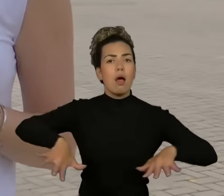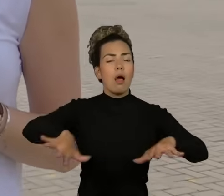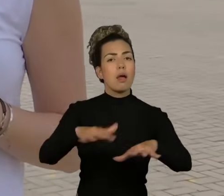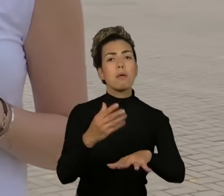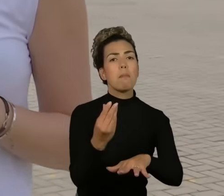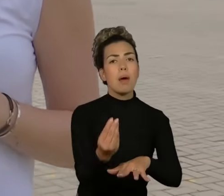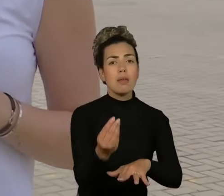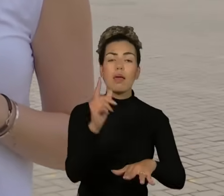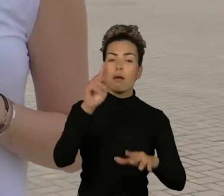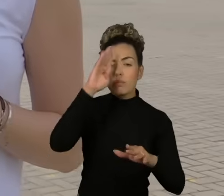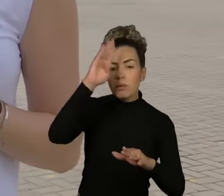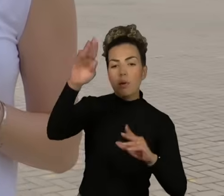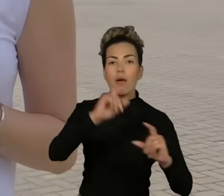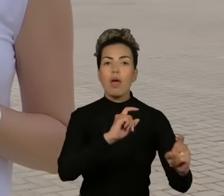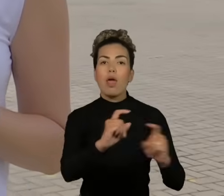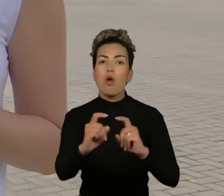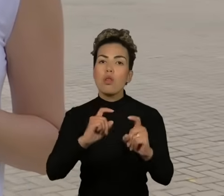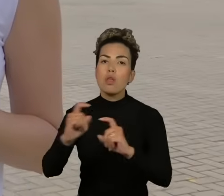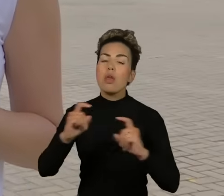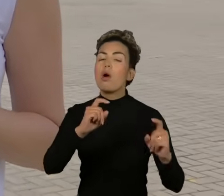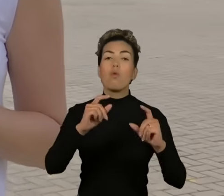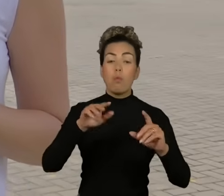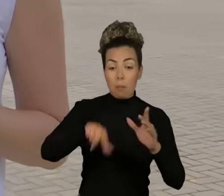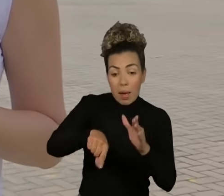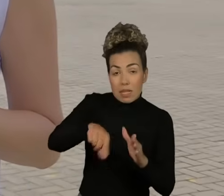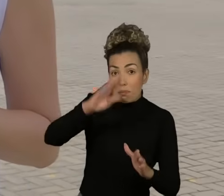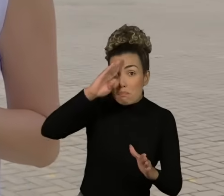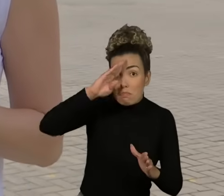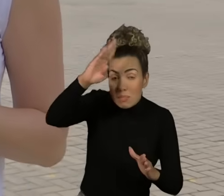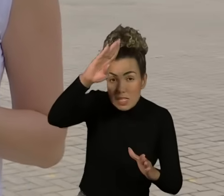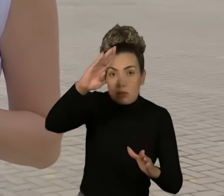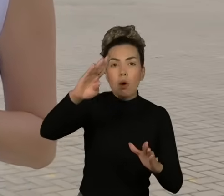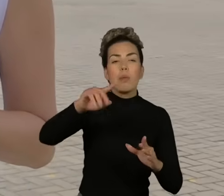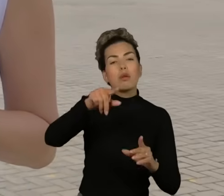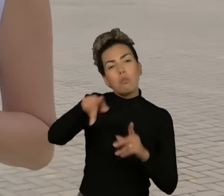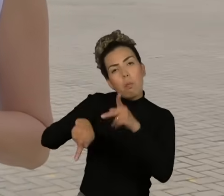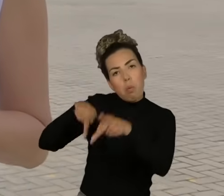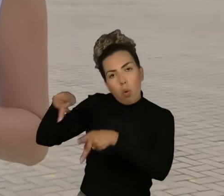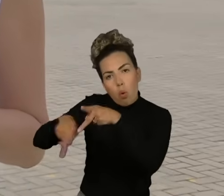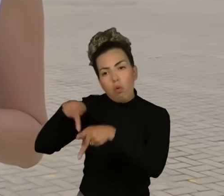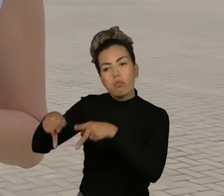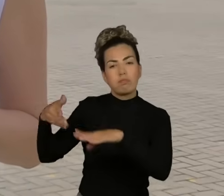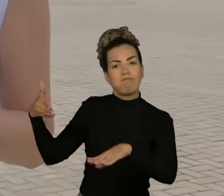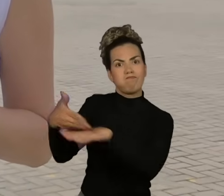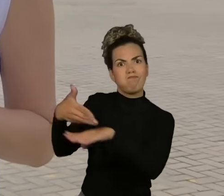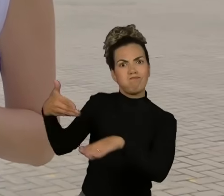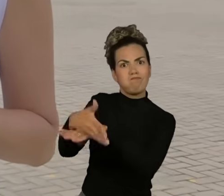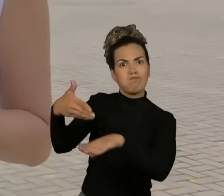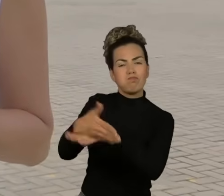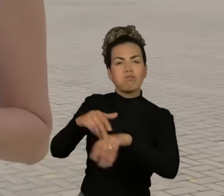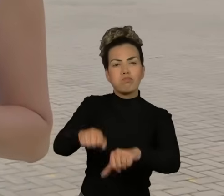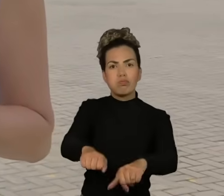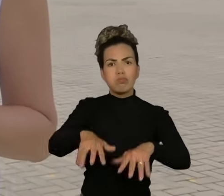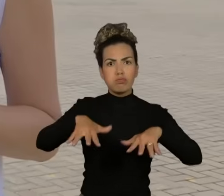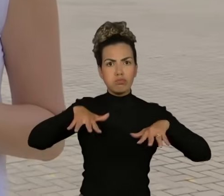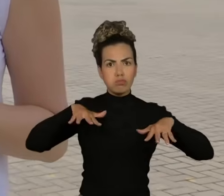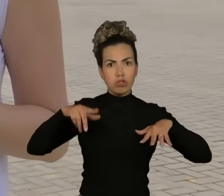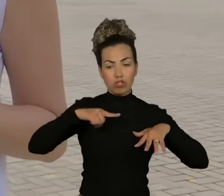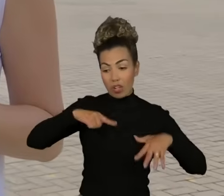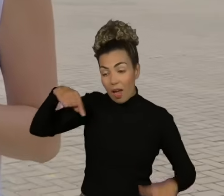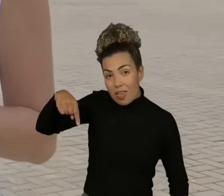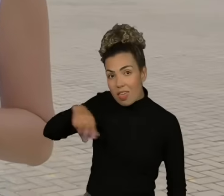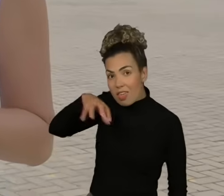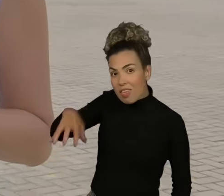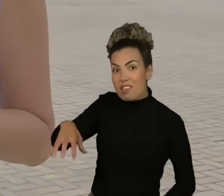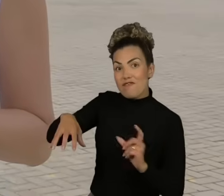Conferência do Clima. Será o ponto de encontro, principalmente da sociedade civil. Faz parte da Green Zone, a zona